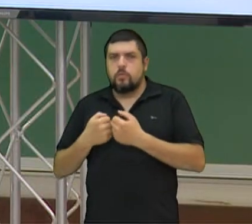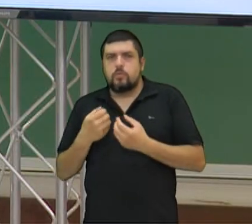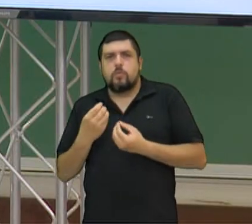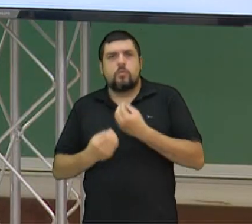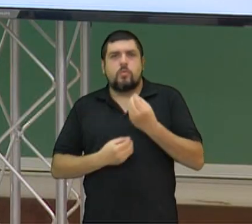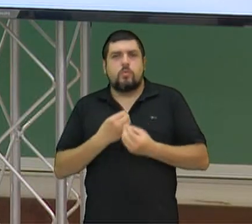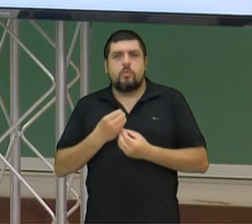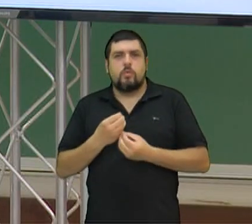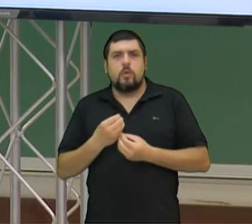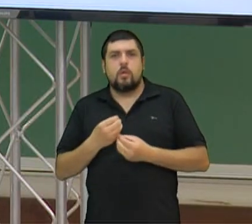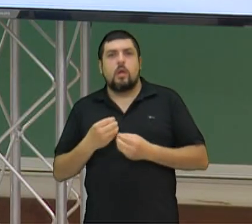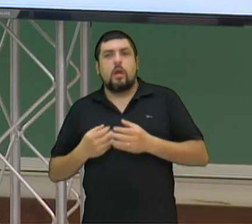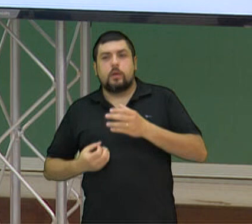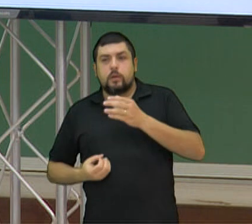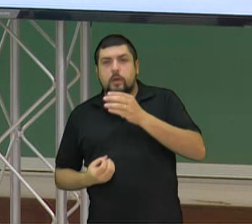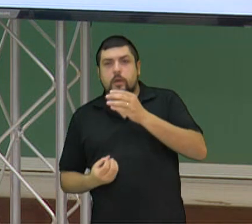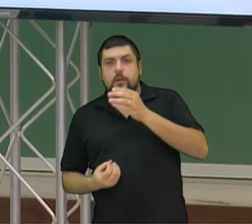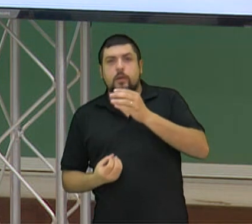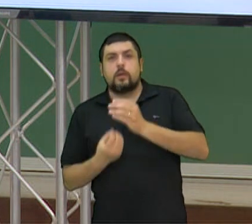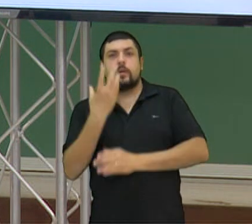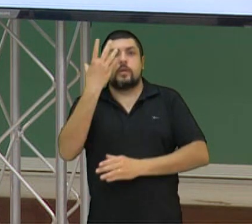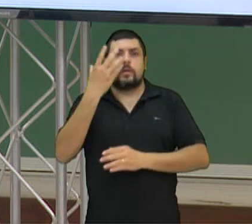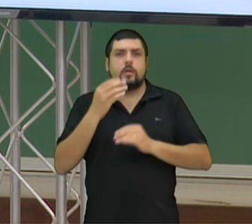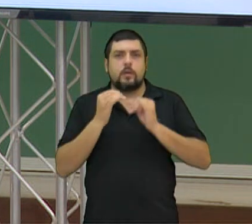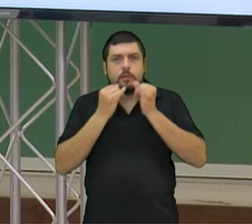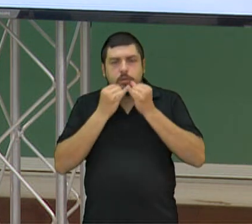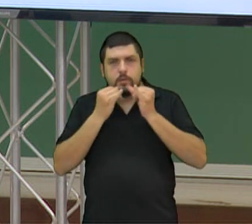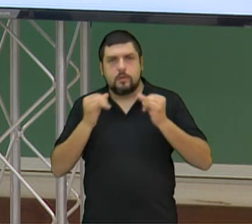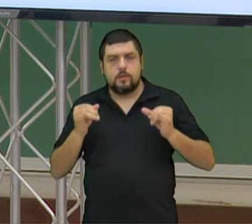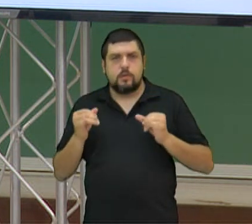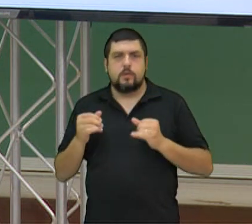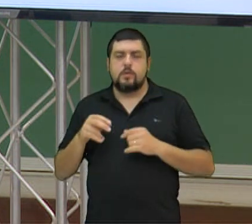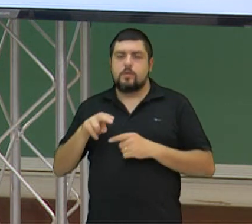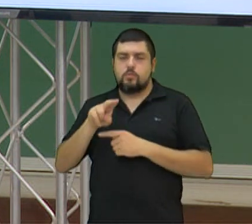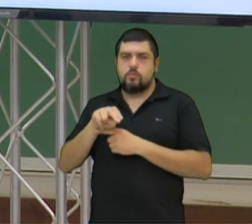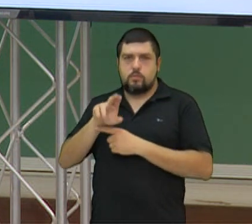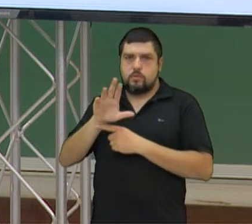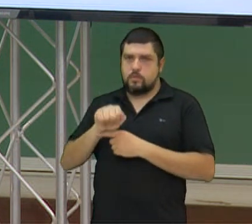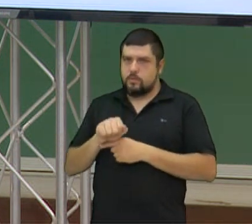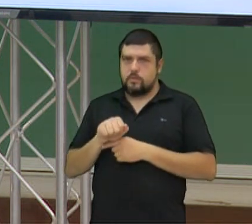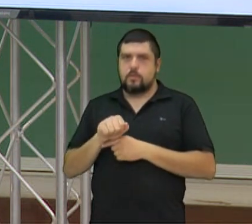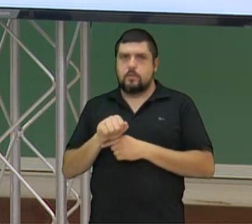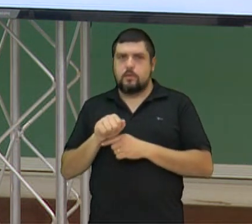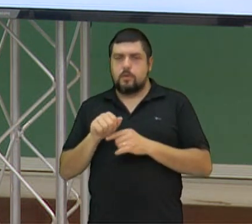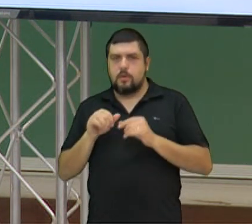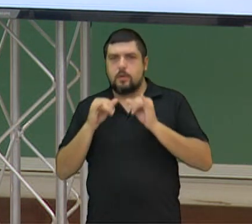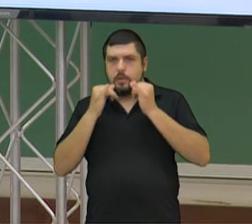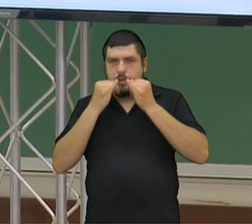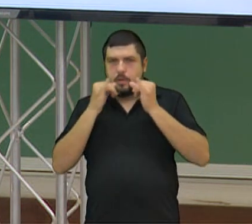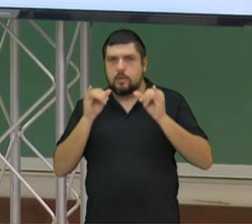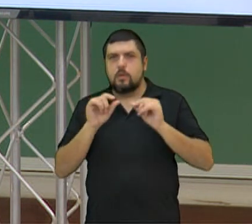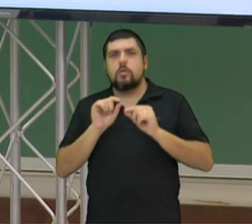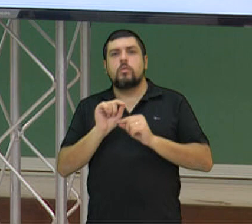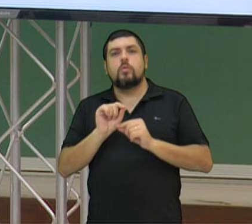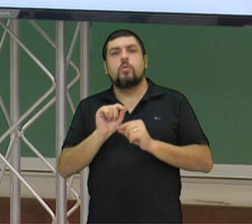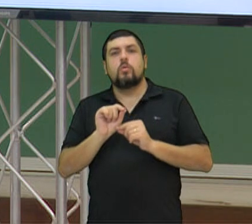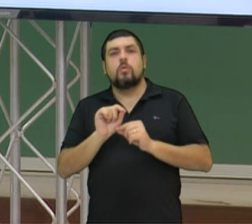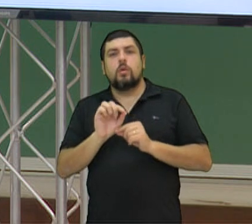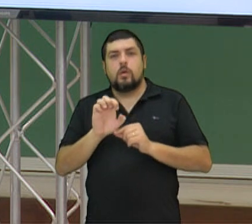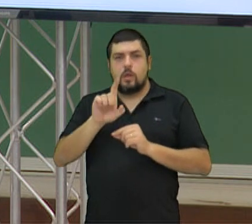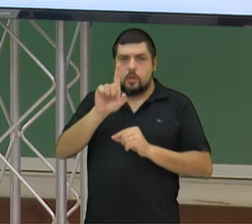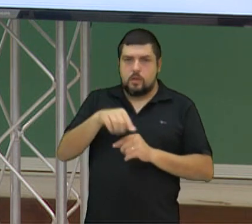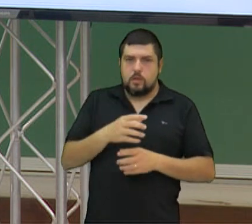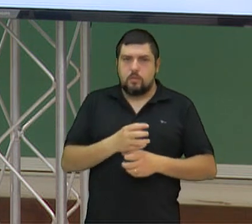vai aprender mais para frente que nós nunca poderemos gerar energia. Energia, né, ela é conservada, então